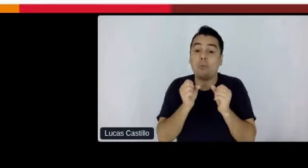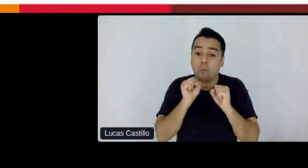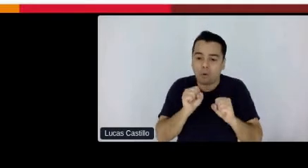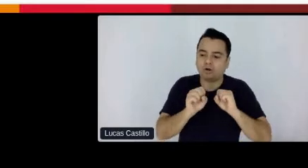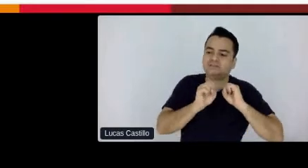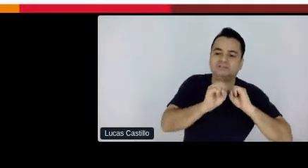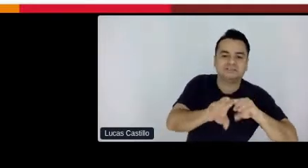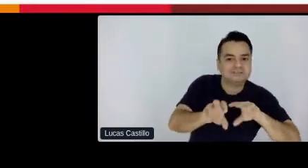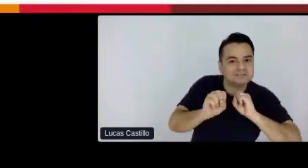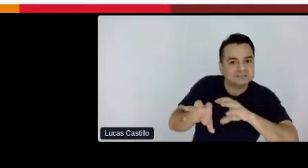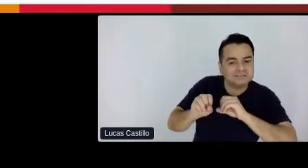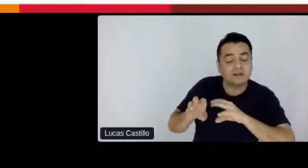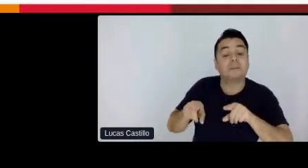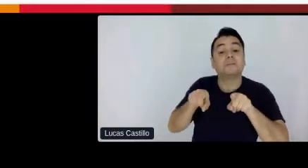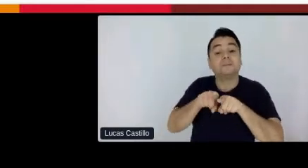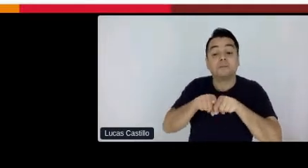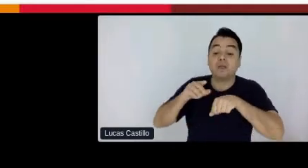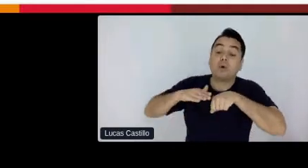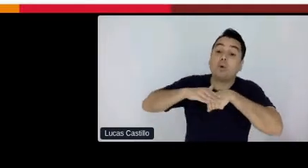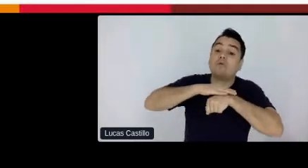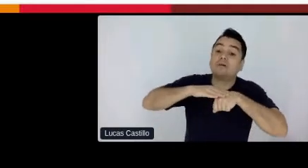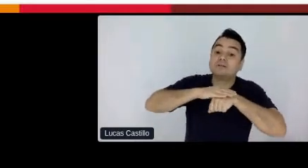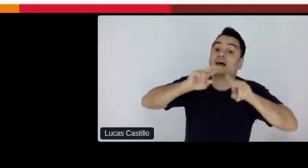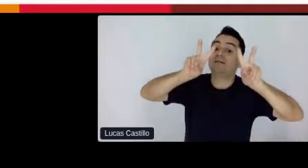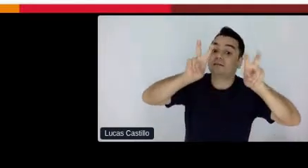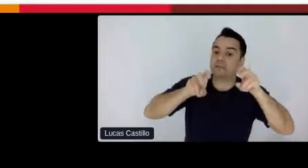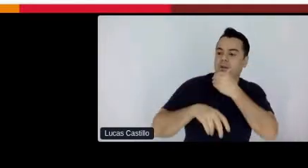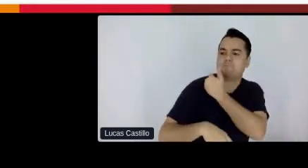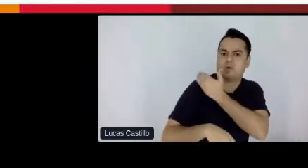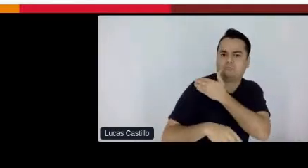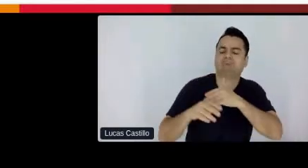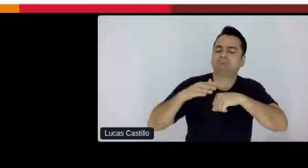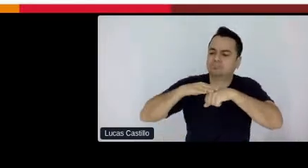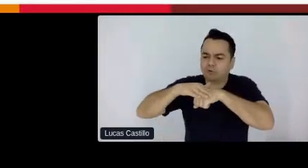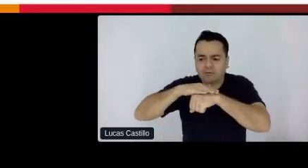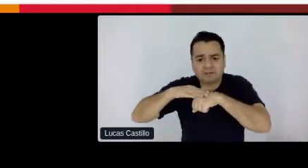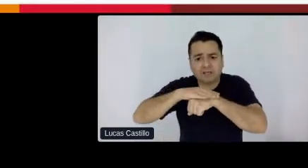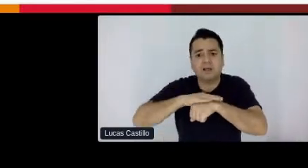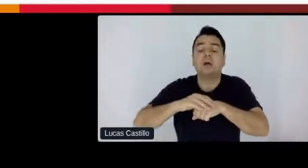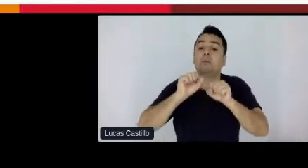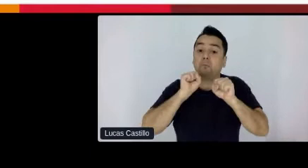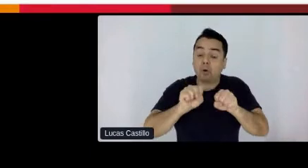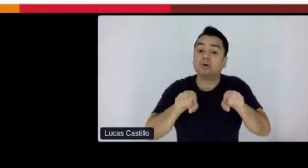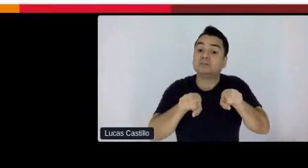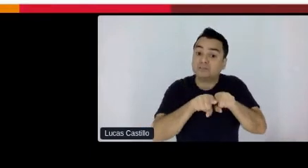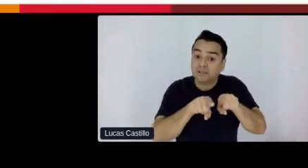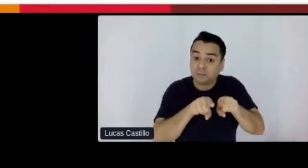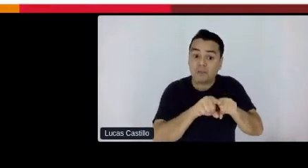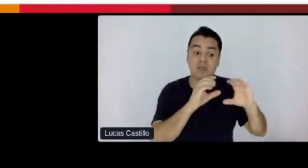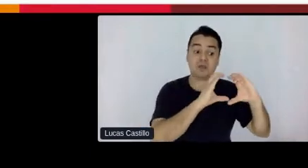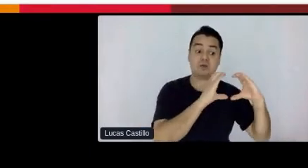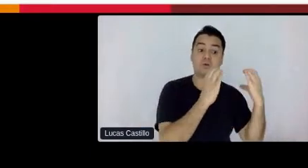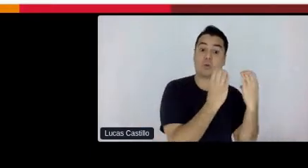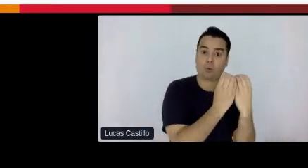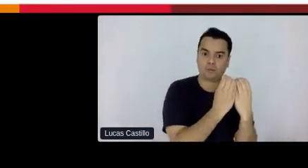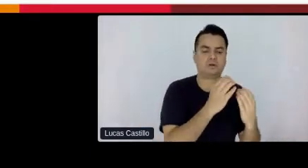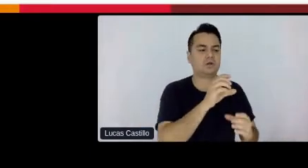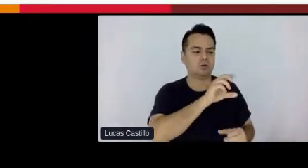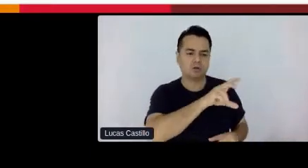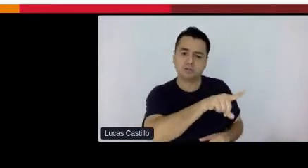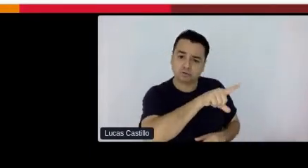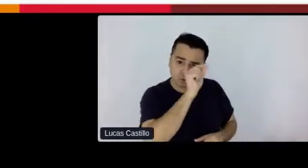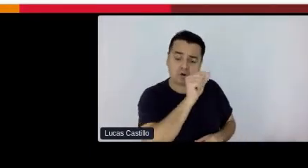Propor diálogo dentro da organização, estabelecer até um comitê de diversidade com pessoas que tenham conhecimento